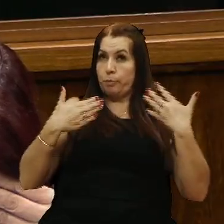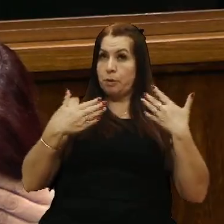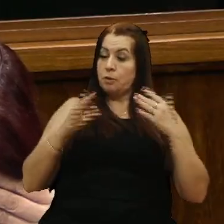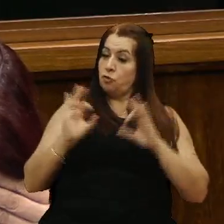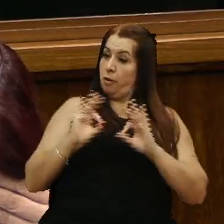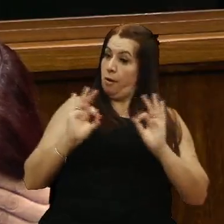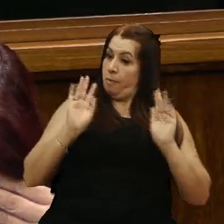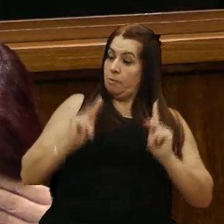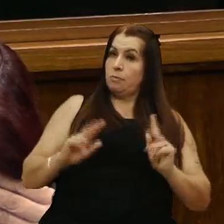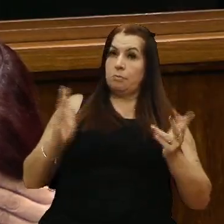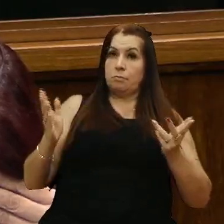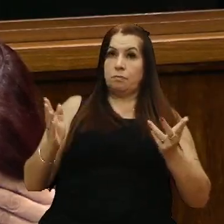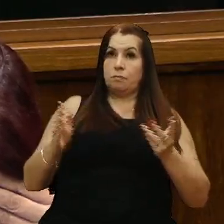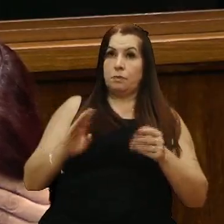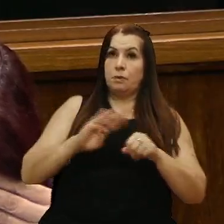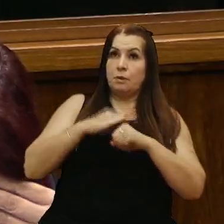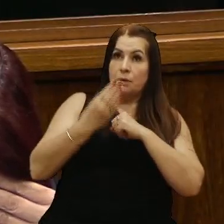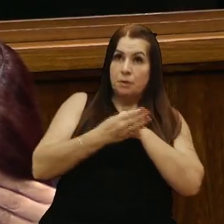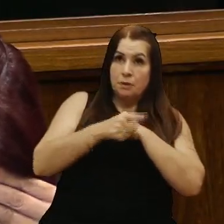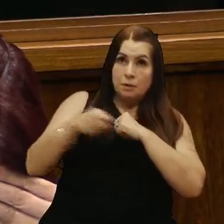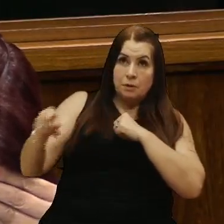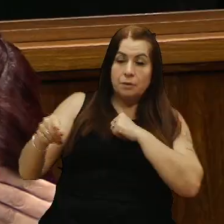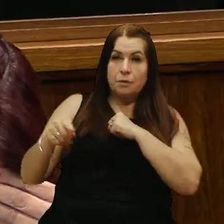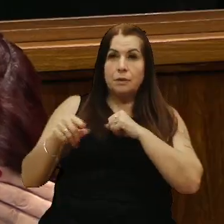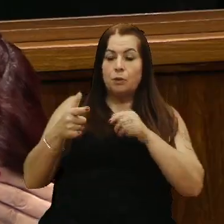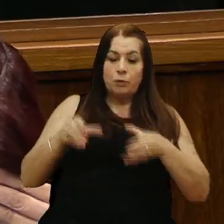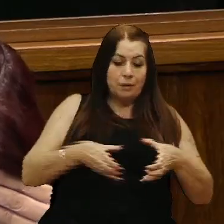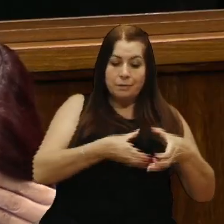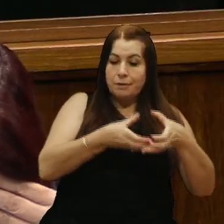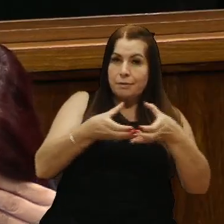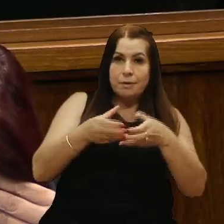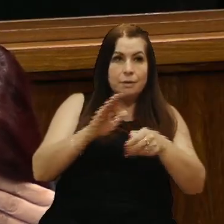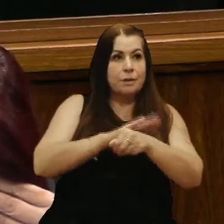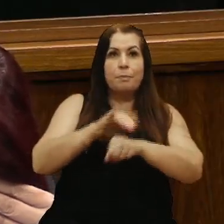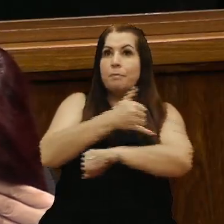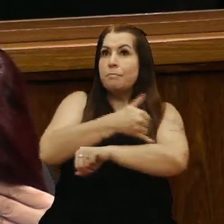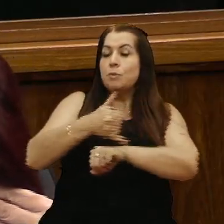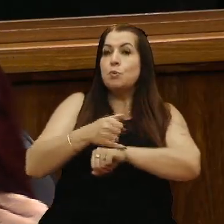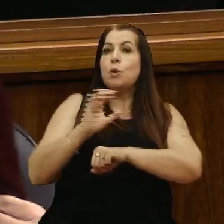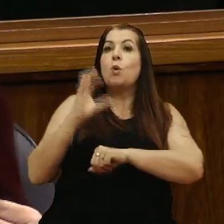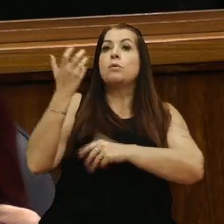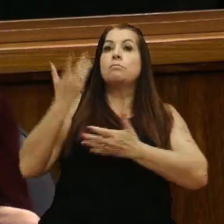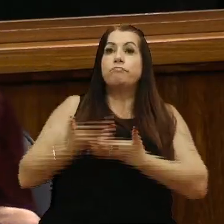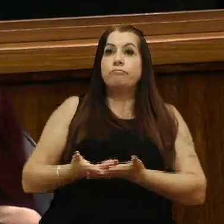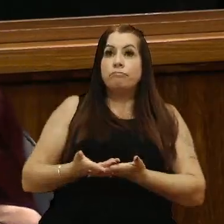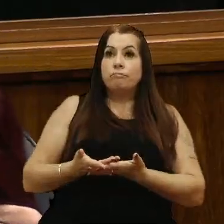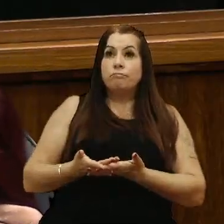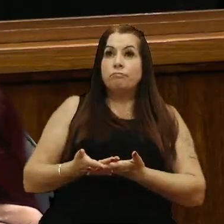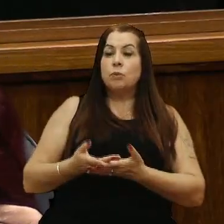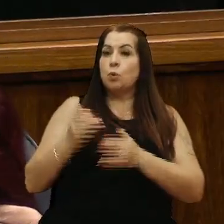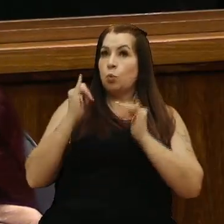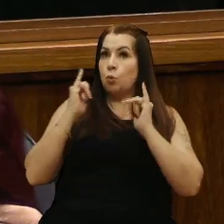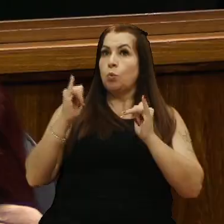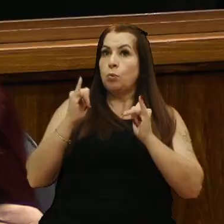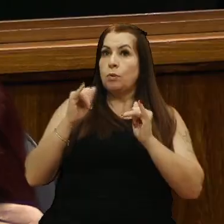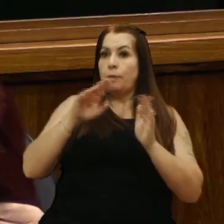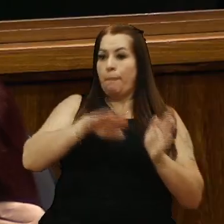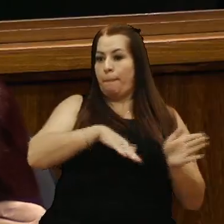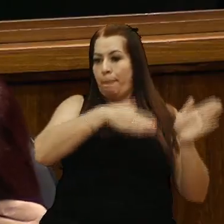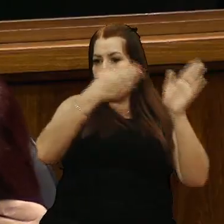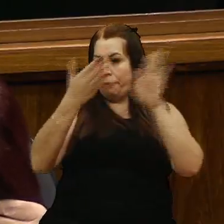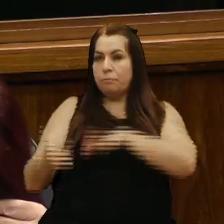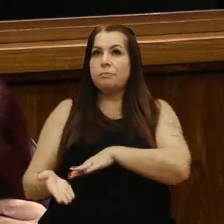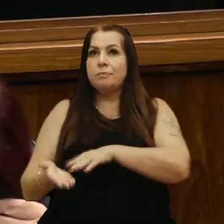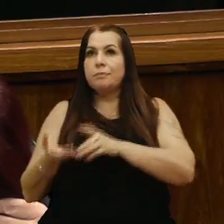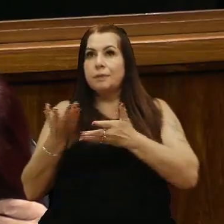ninguém, um bairro sem saneamento básico, sem pavimentação, o que ia acontecer? O ônibus tombou.